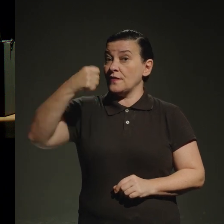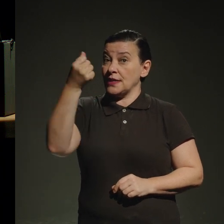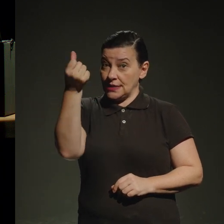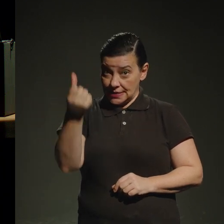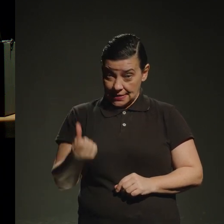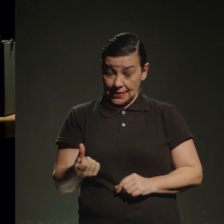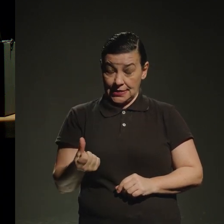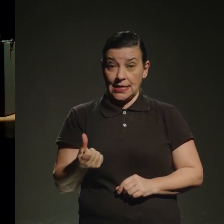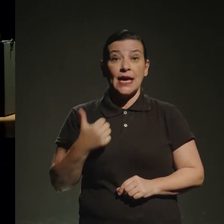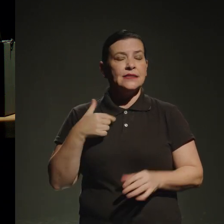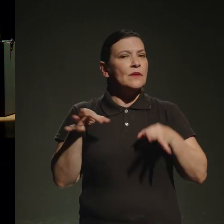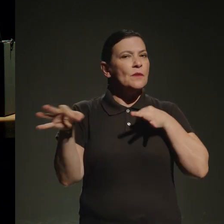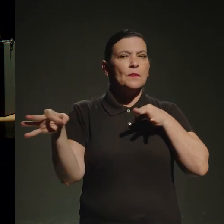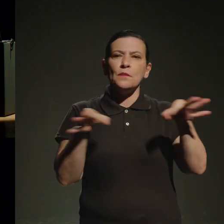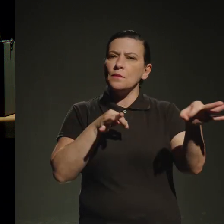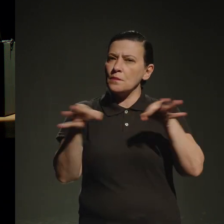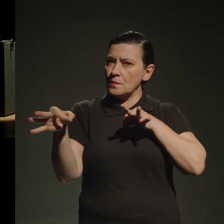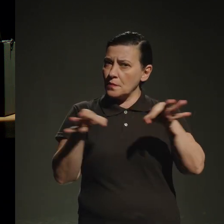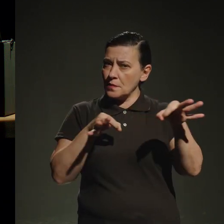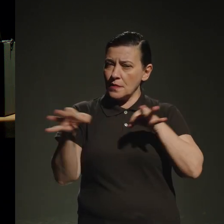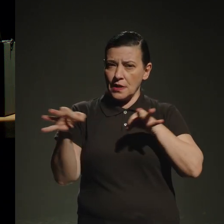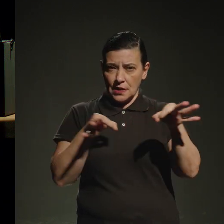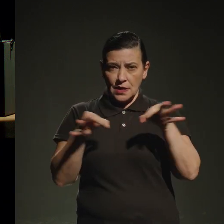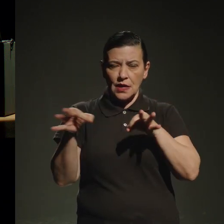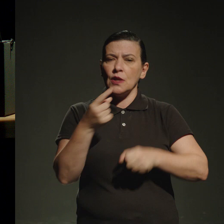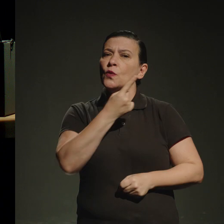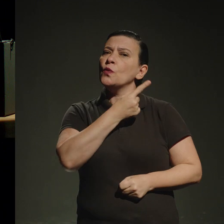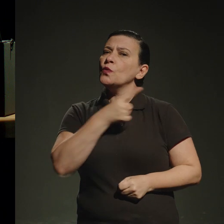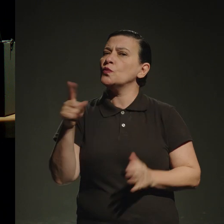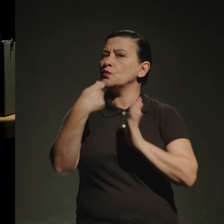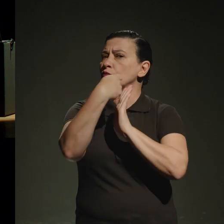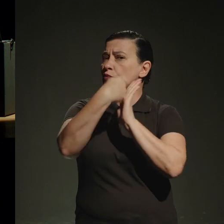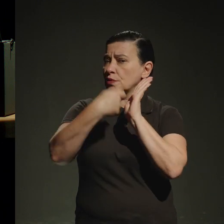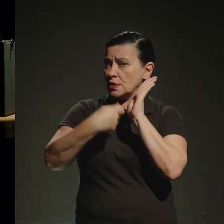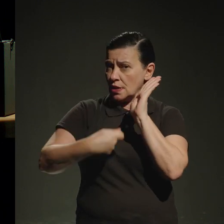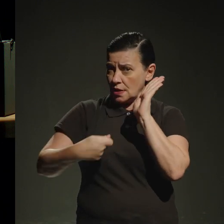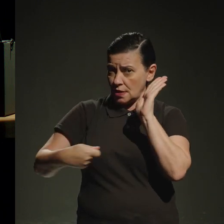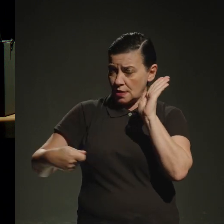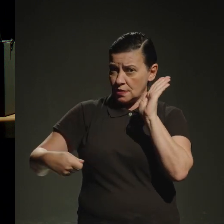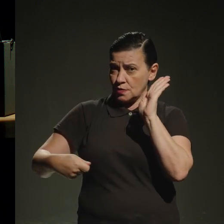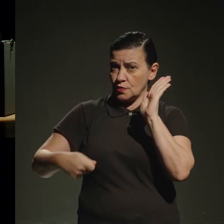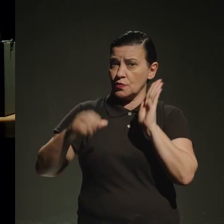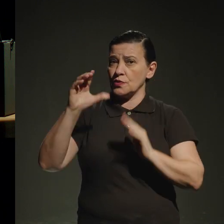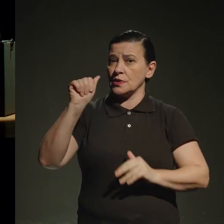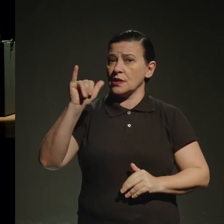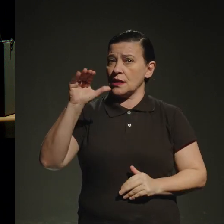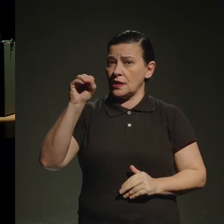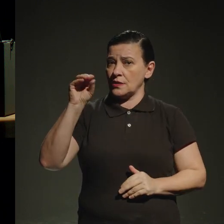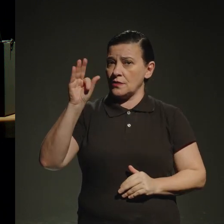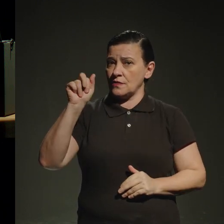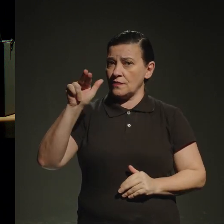1996 eu produzi e atuei nesse espetáculo chamado O Homem e a Mancha, um monólogo escrito por